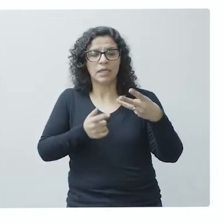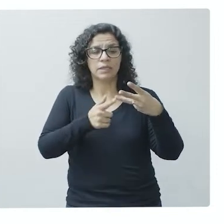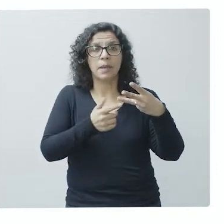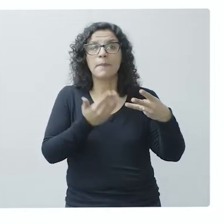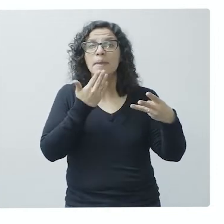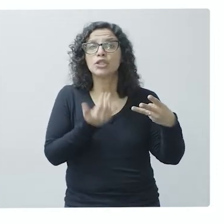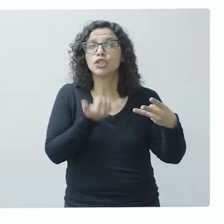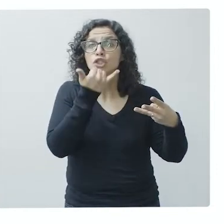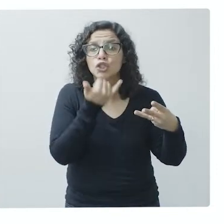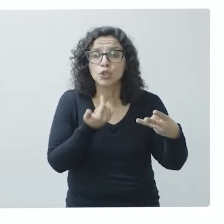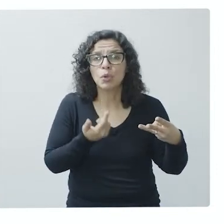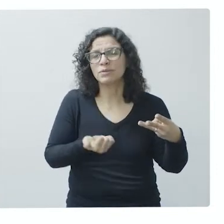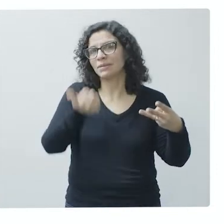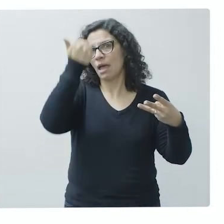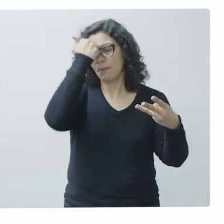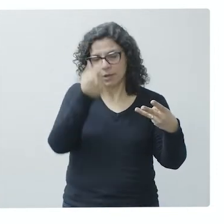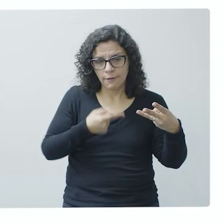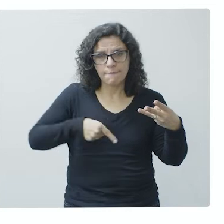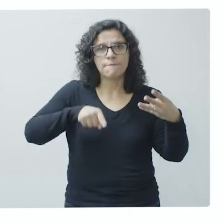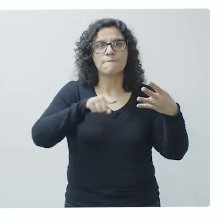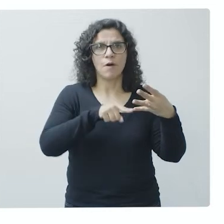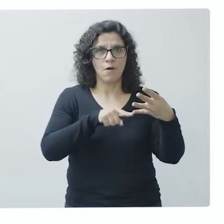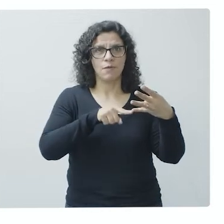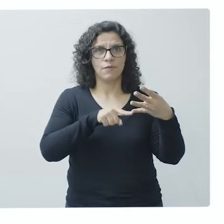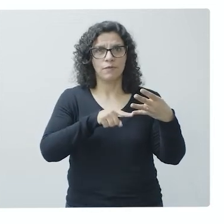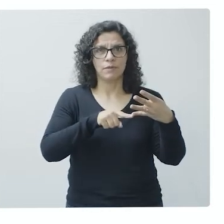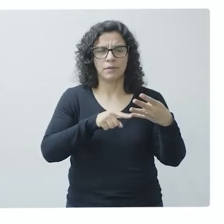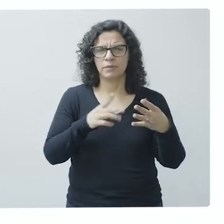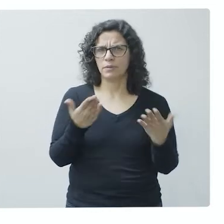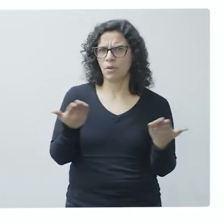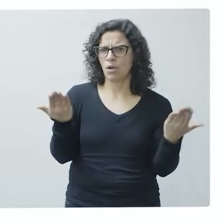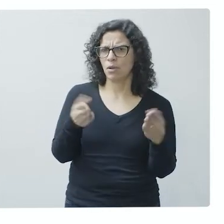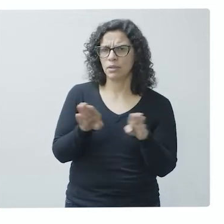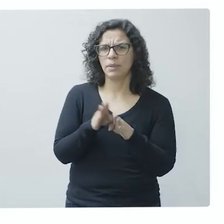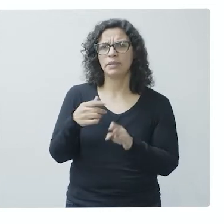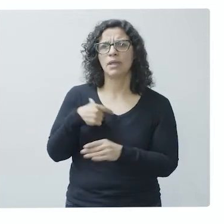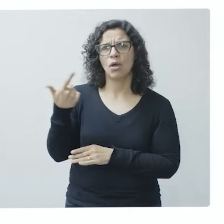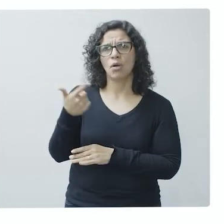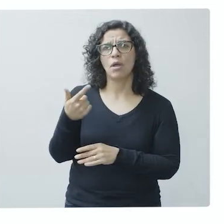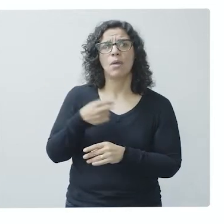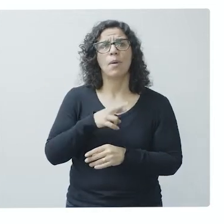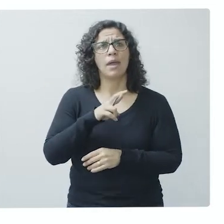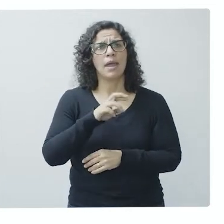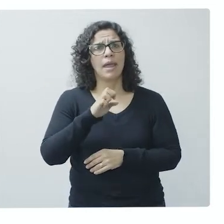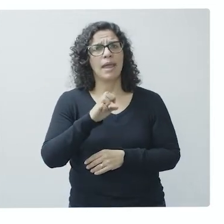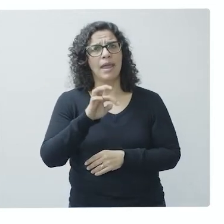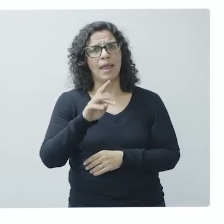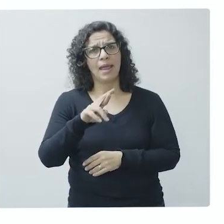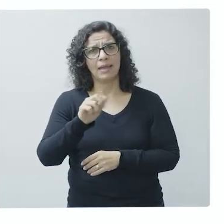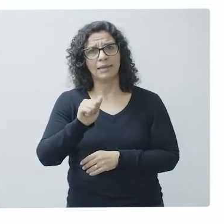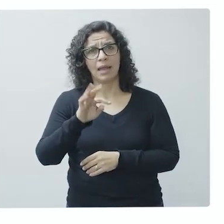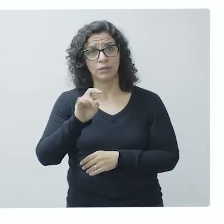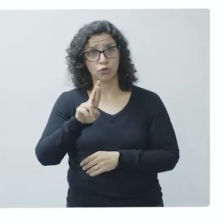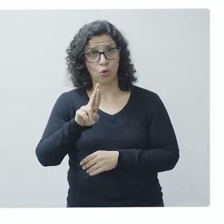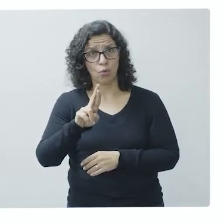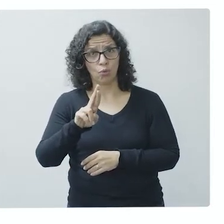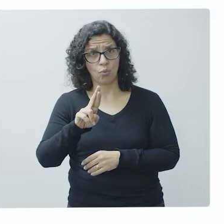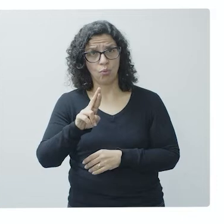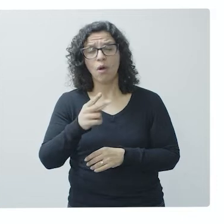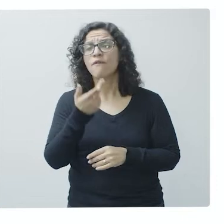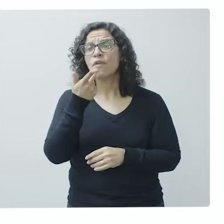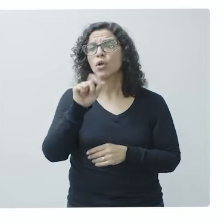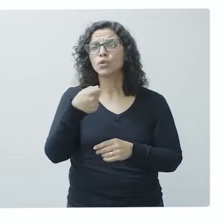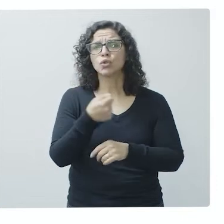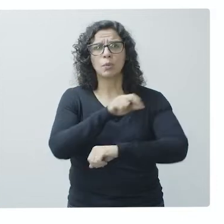desculpas ou voltar atrás sobre o que foi dito. Aí nós temos um exemplo: retratou os comentários racistas, retratou-se